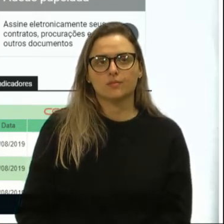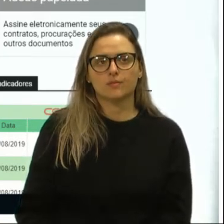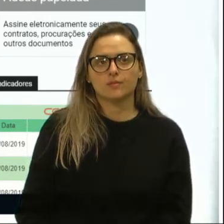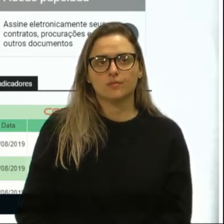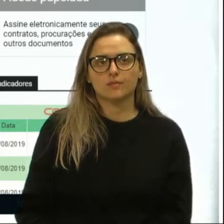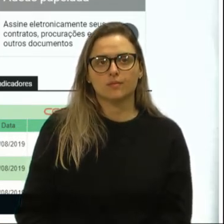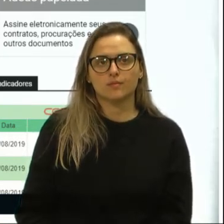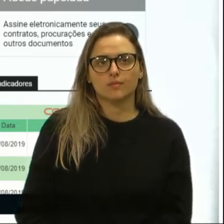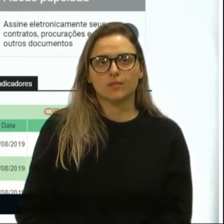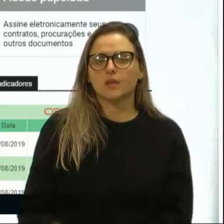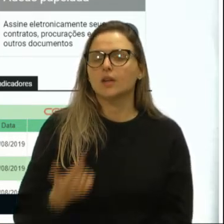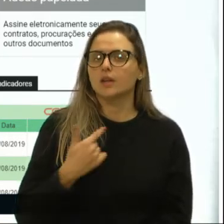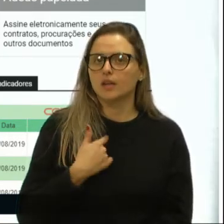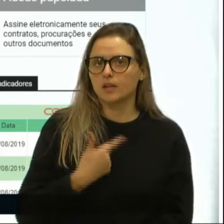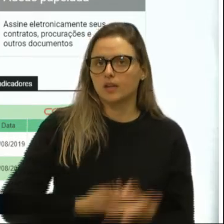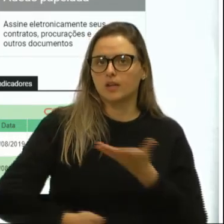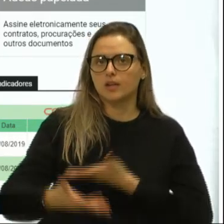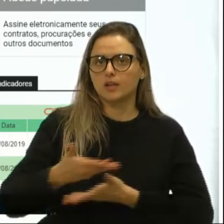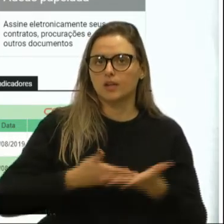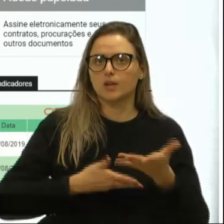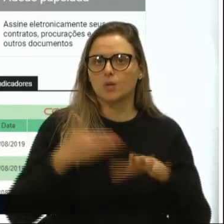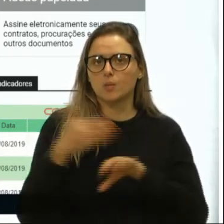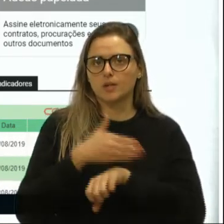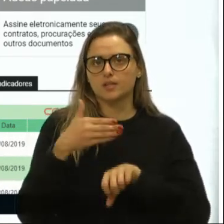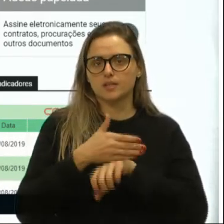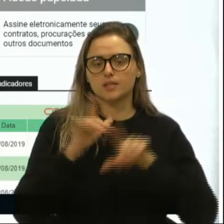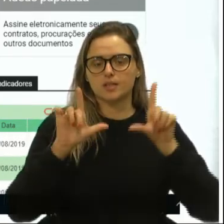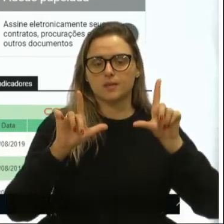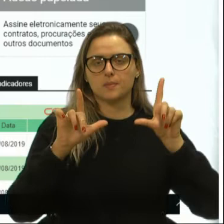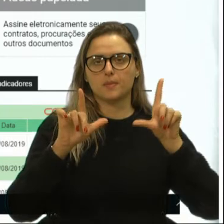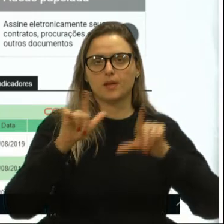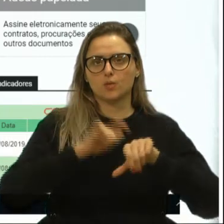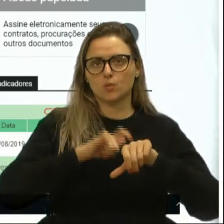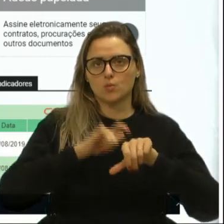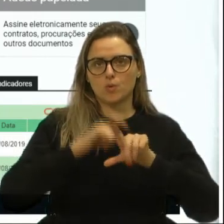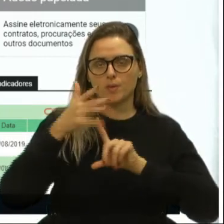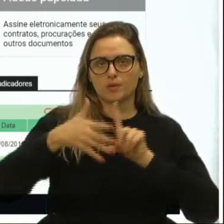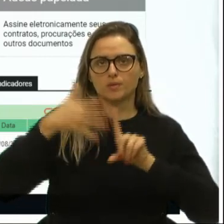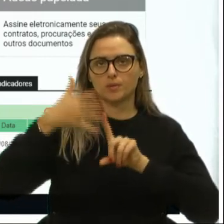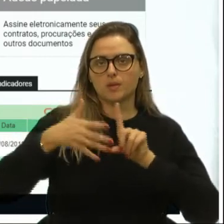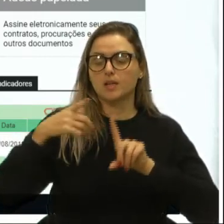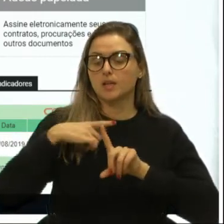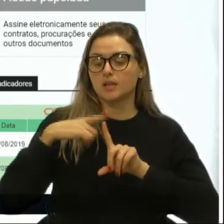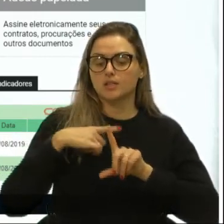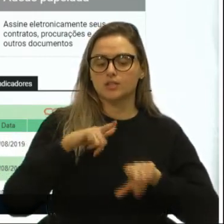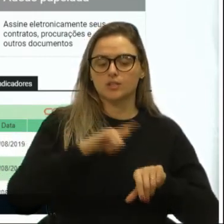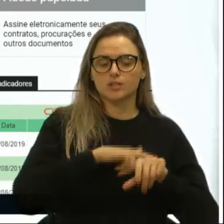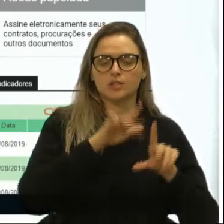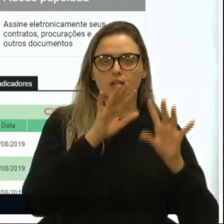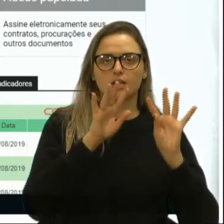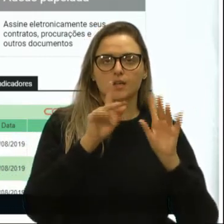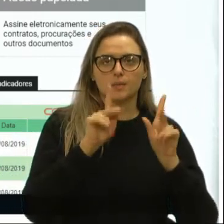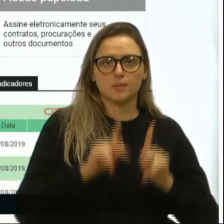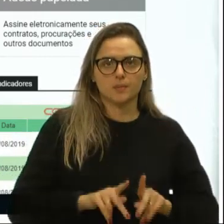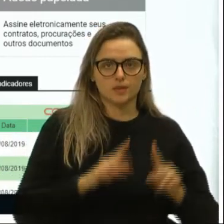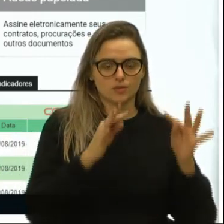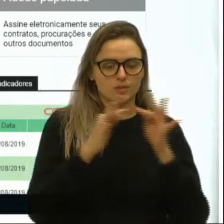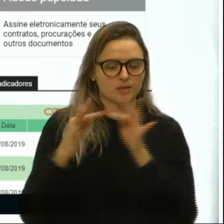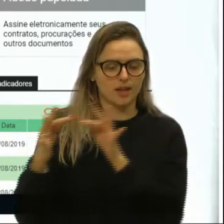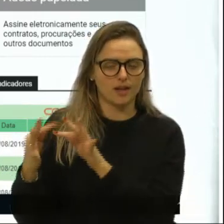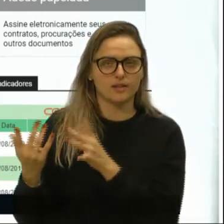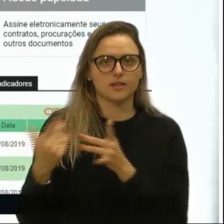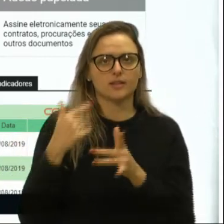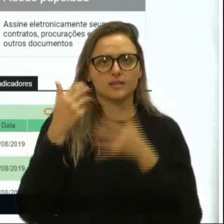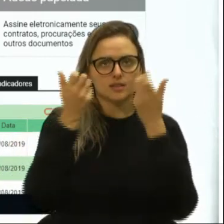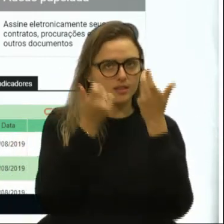Eu fui mediadora de um dos painéis e estiveram lá o tempo todo técnicos, falando, né, de pontos